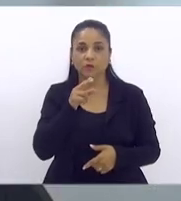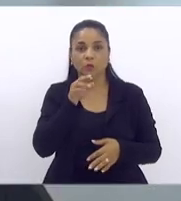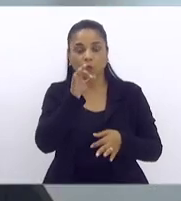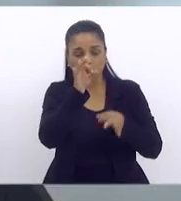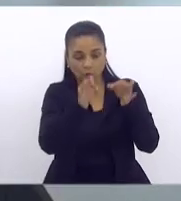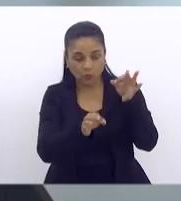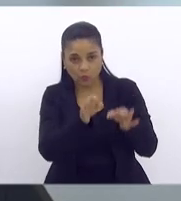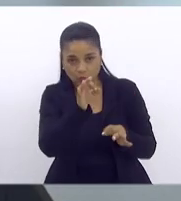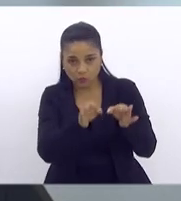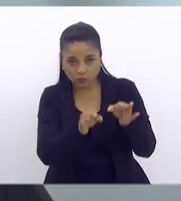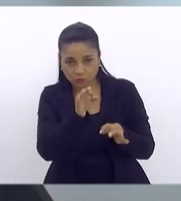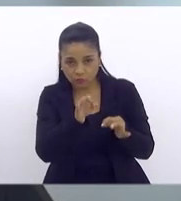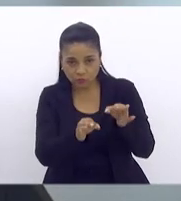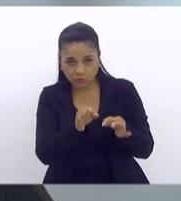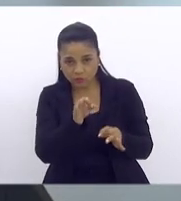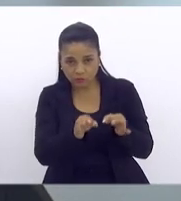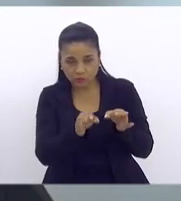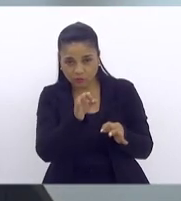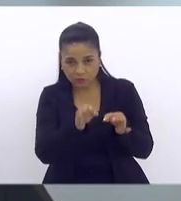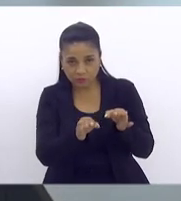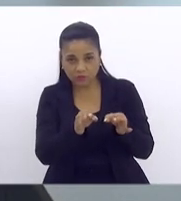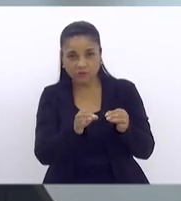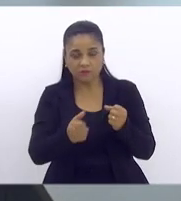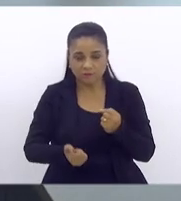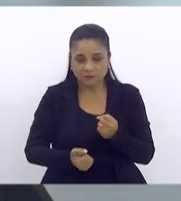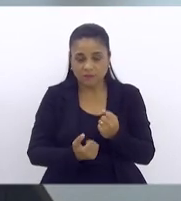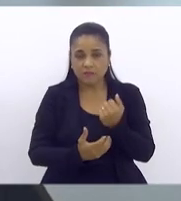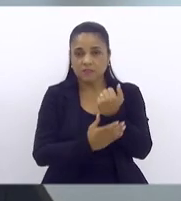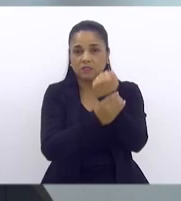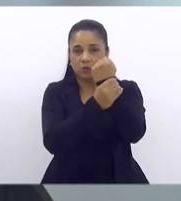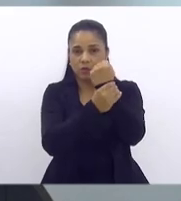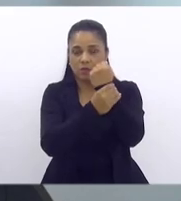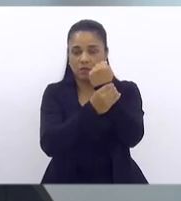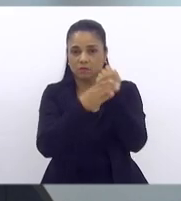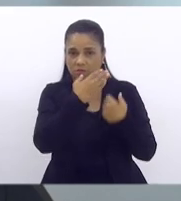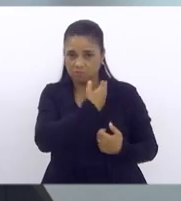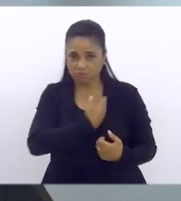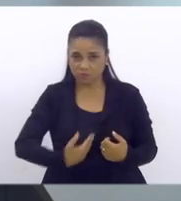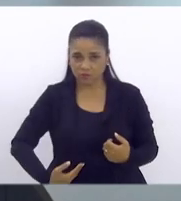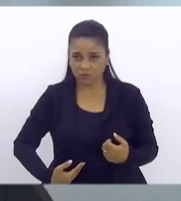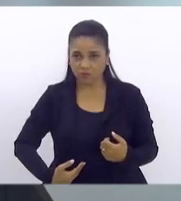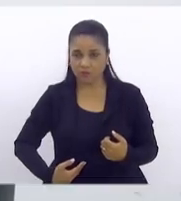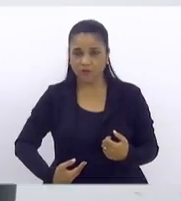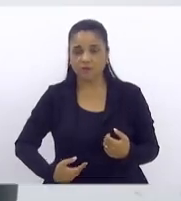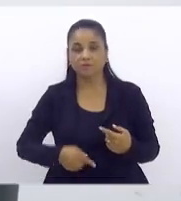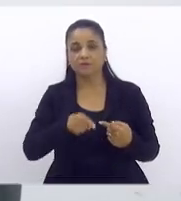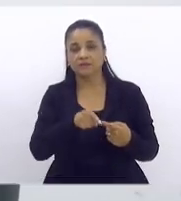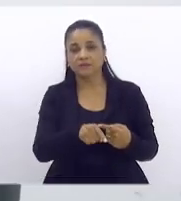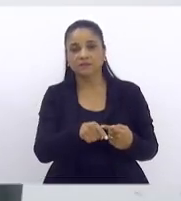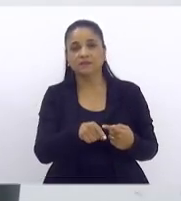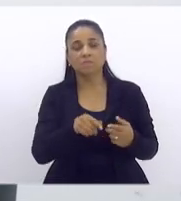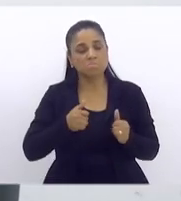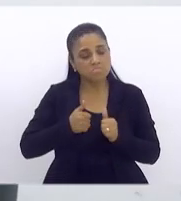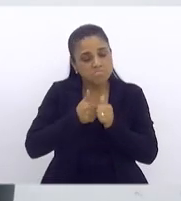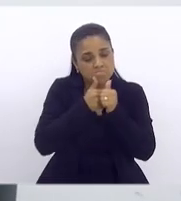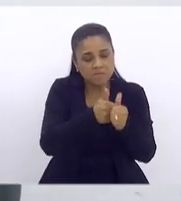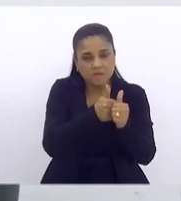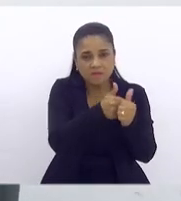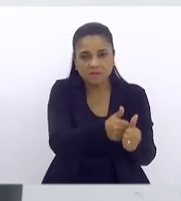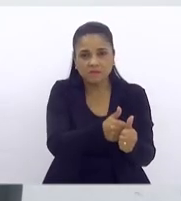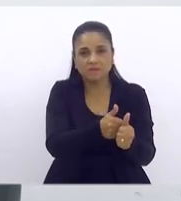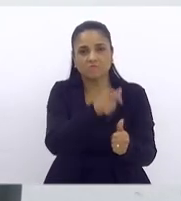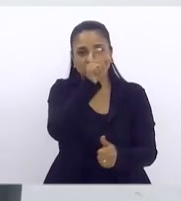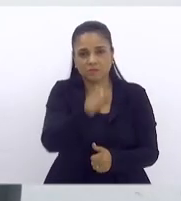jurídico, o aparelho que dá fato à segurança pública, é um aparelho que deita raízes históricas na perseguição de corpos